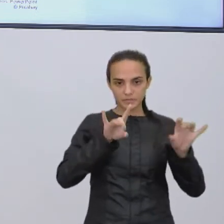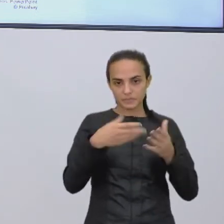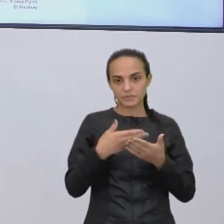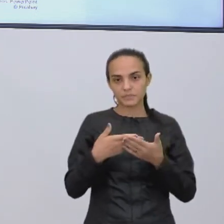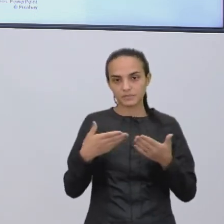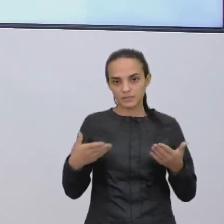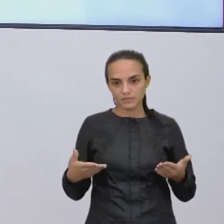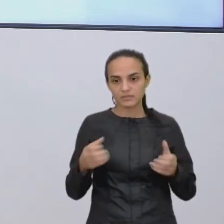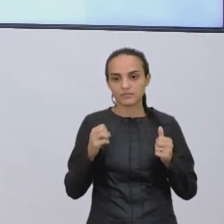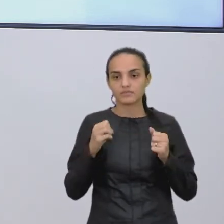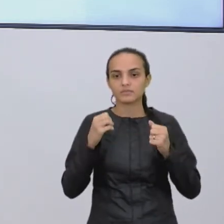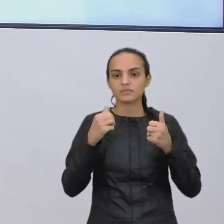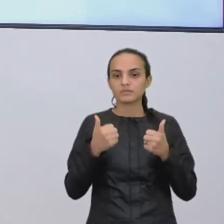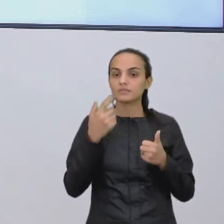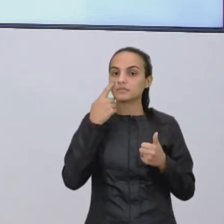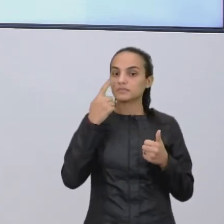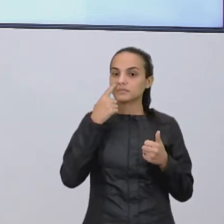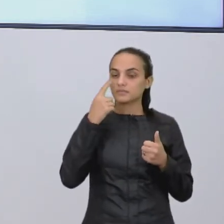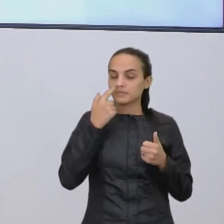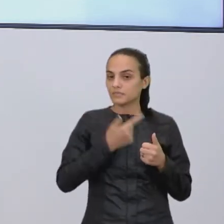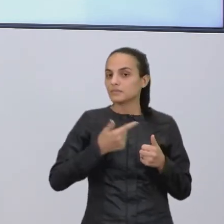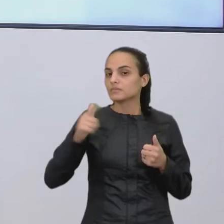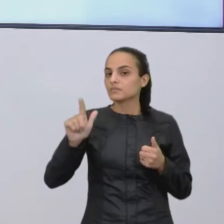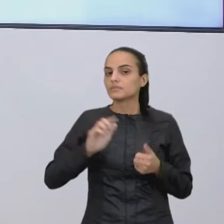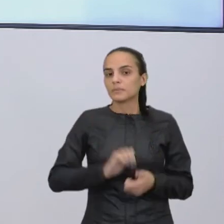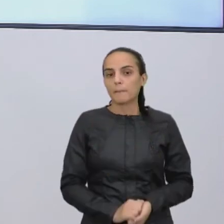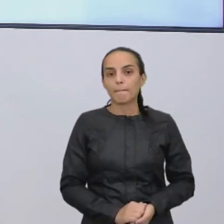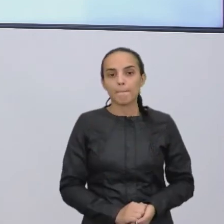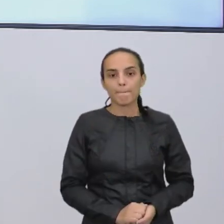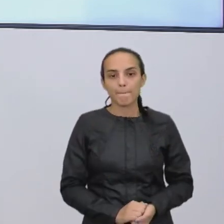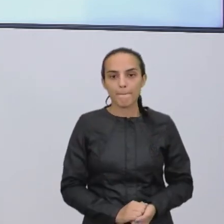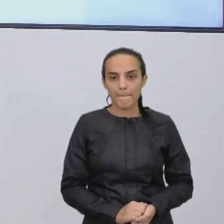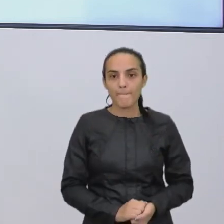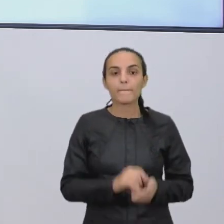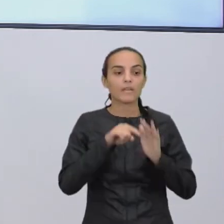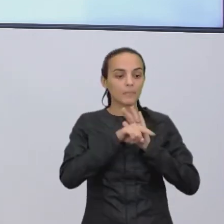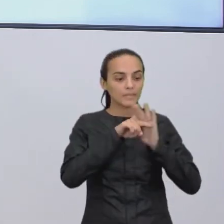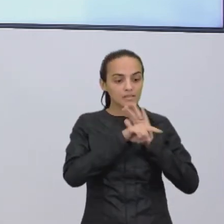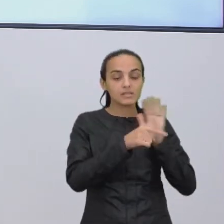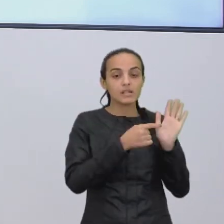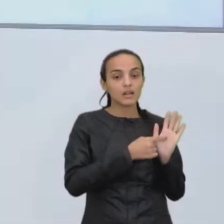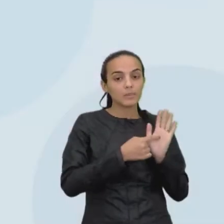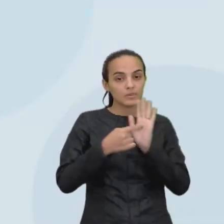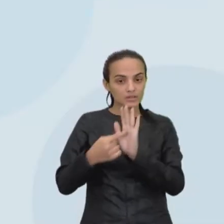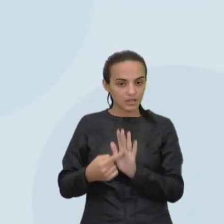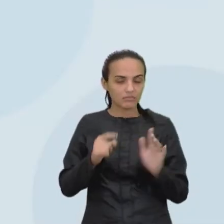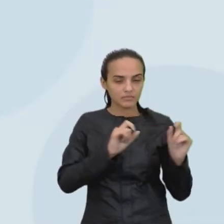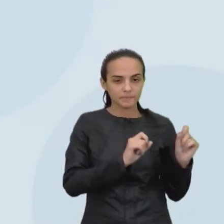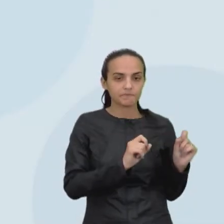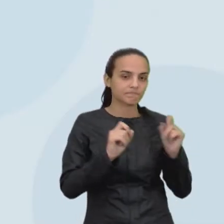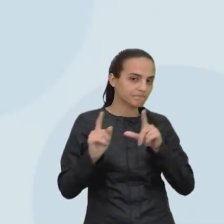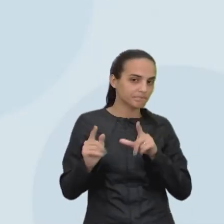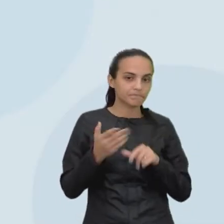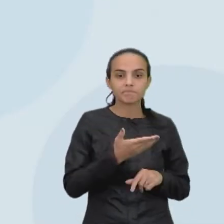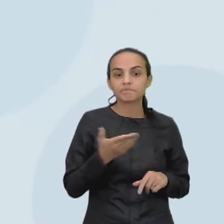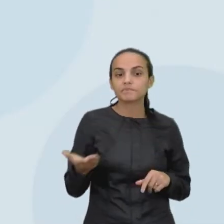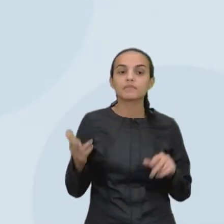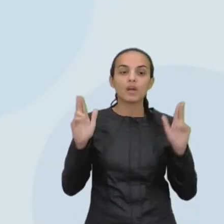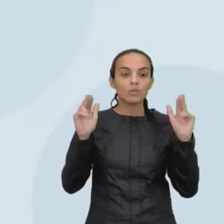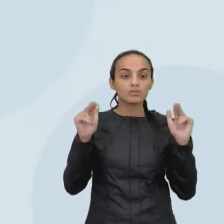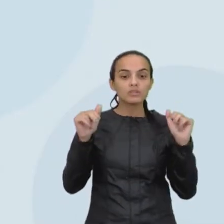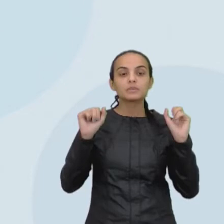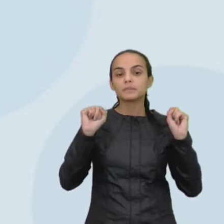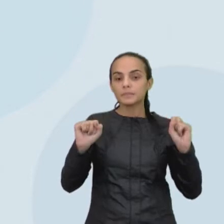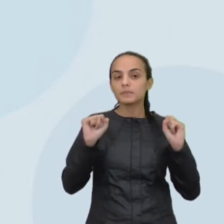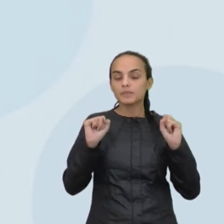tem. Tudo bem? Olha lá, então. Bom, na pesquisa amostral, o que vai aparecer para vocês aí, as questões podem